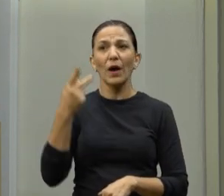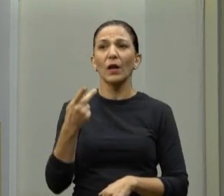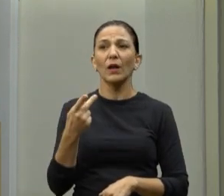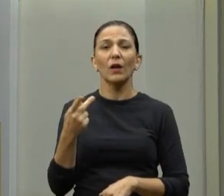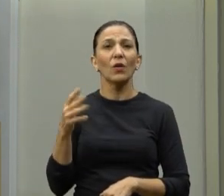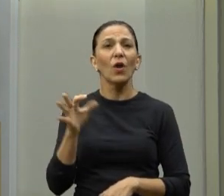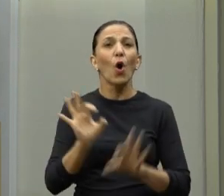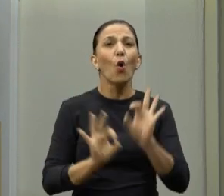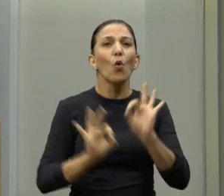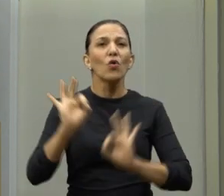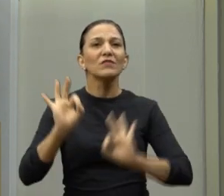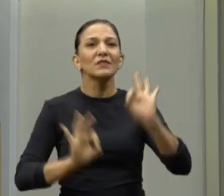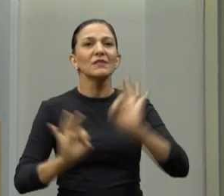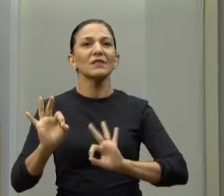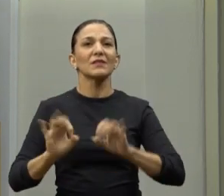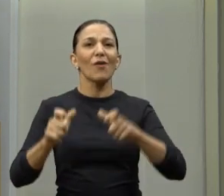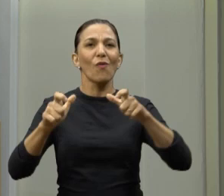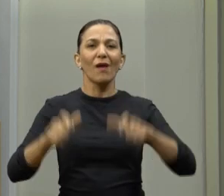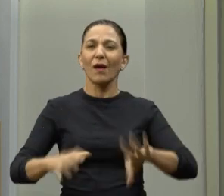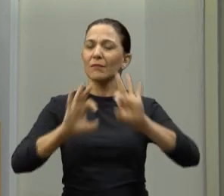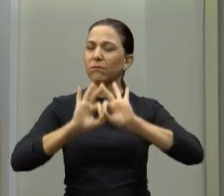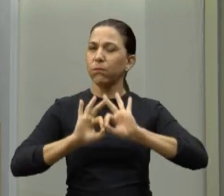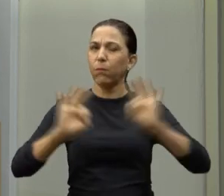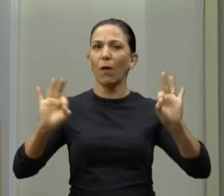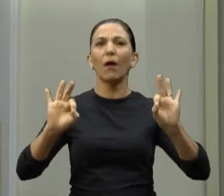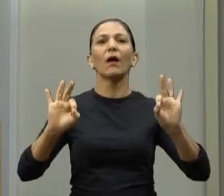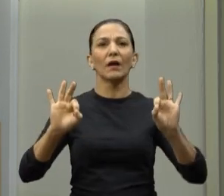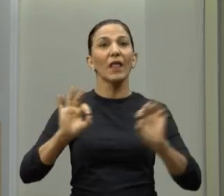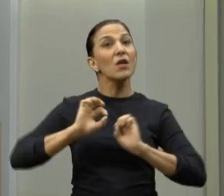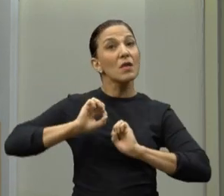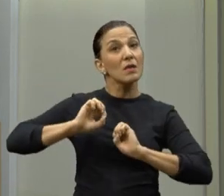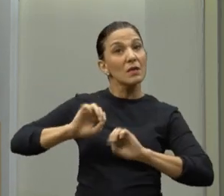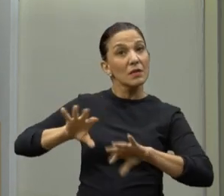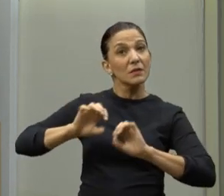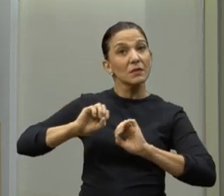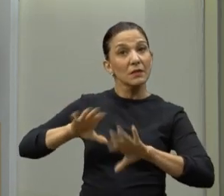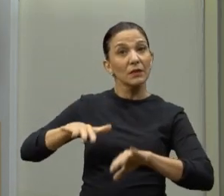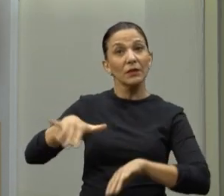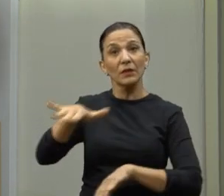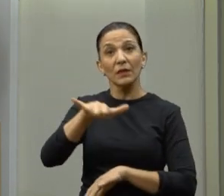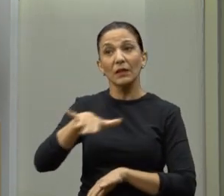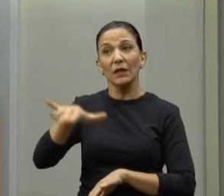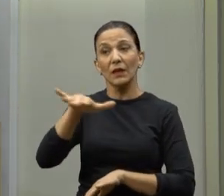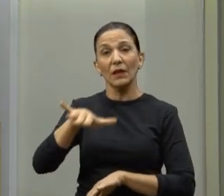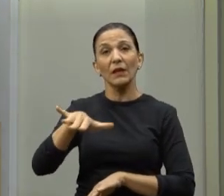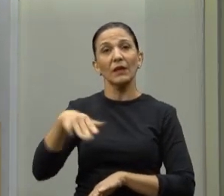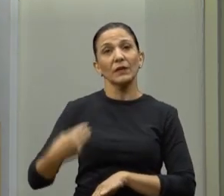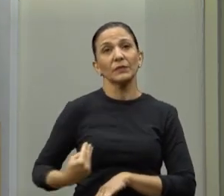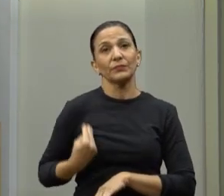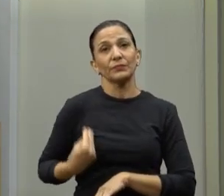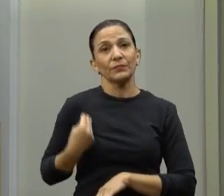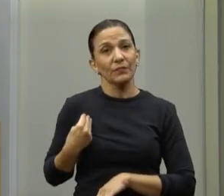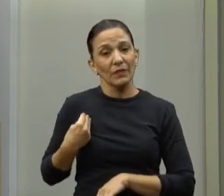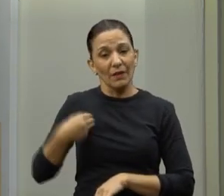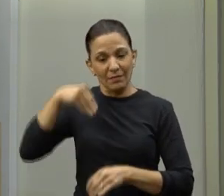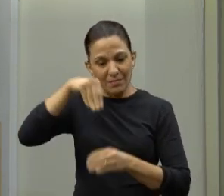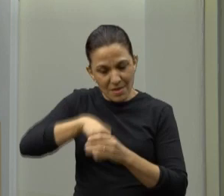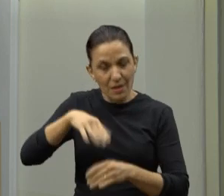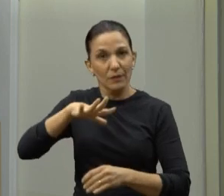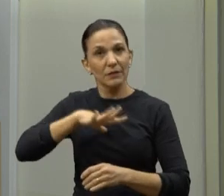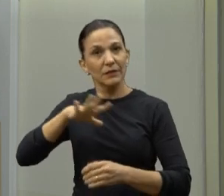organização né daquele lugar né com a educação no que tange ao pertencimento a cidade daquelas pessoas